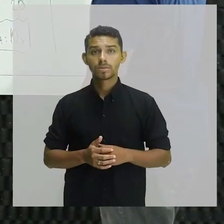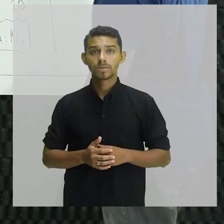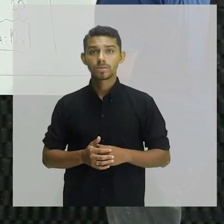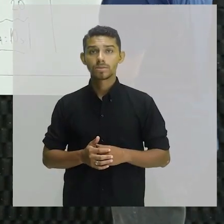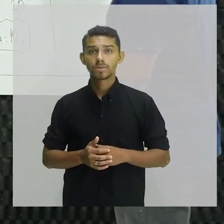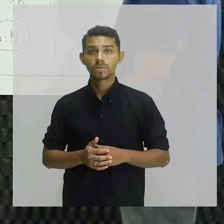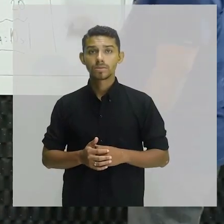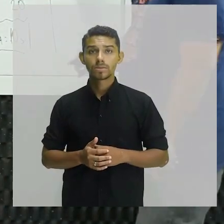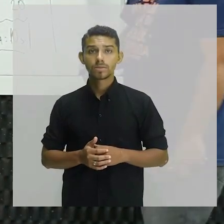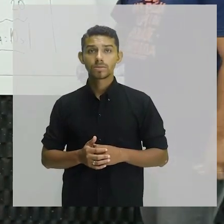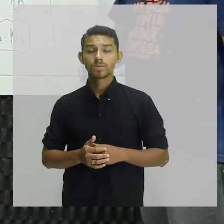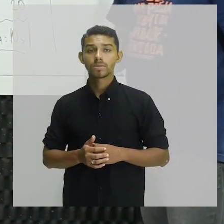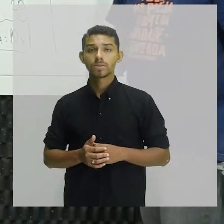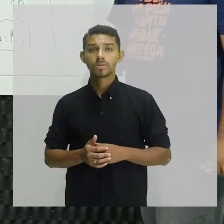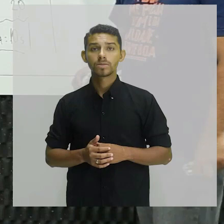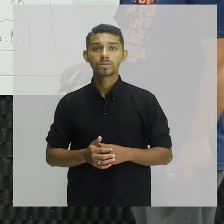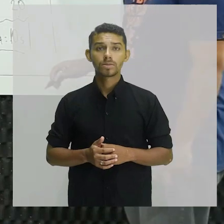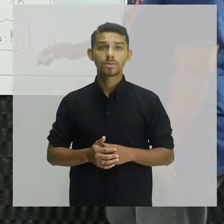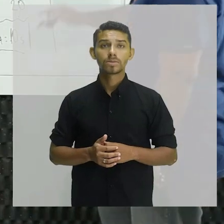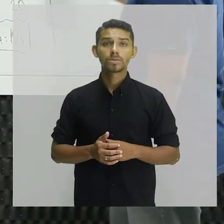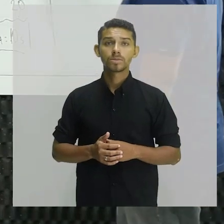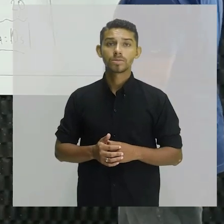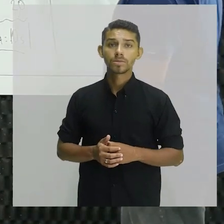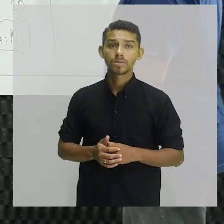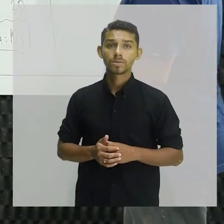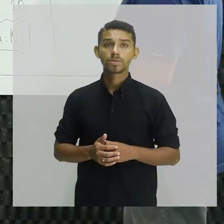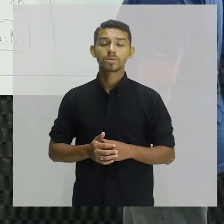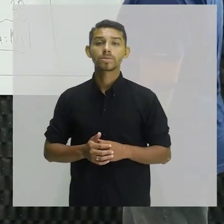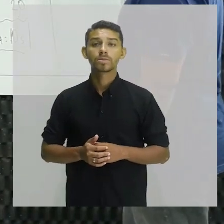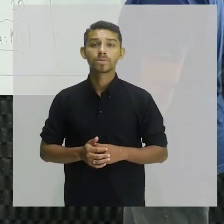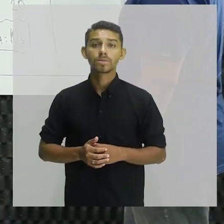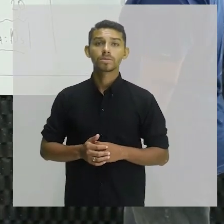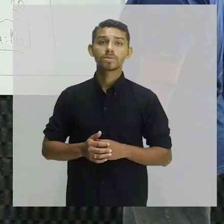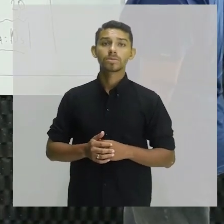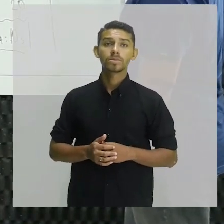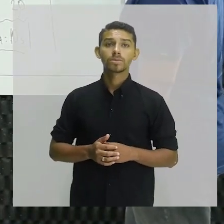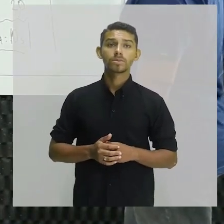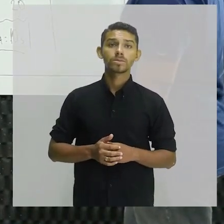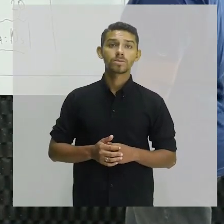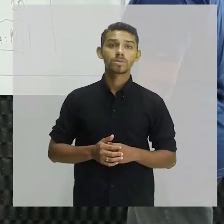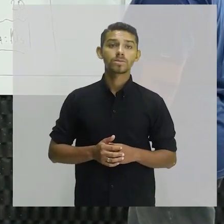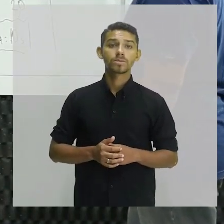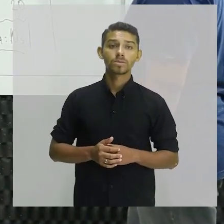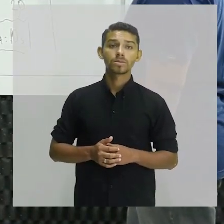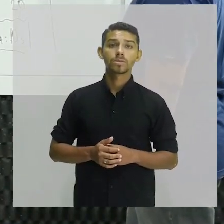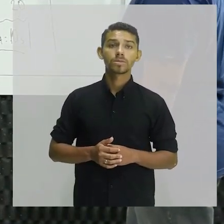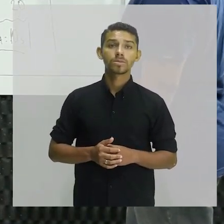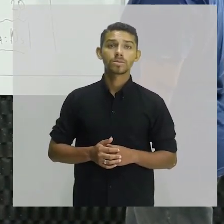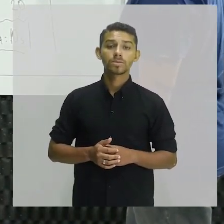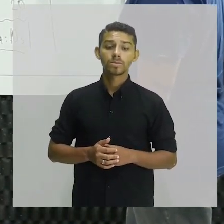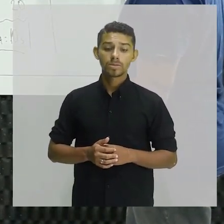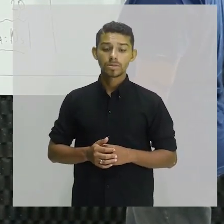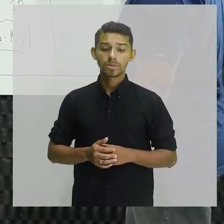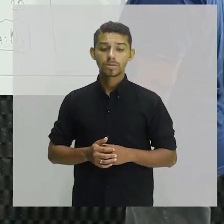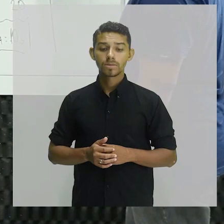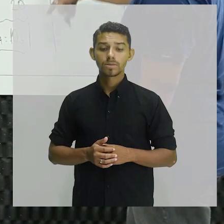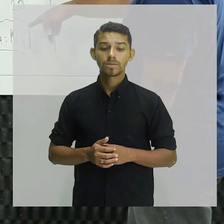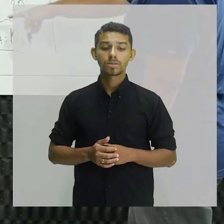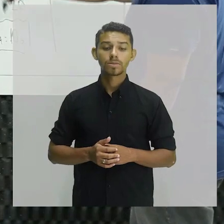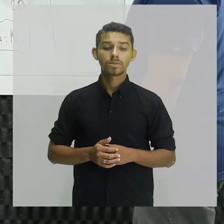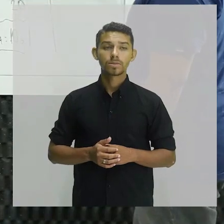400 metros, né, com uma velocidade de quanto? Quer dizer, com um tempo de quanto? Esse tempo ele vai ser